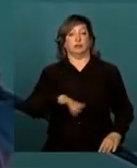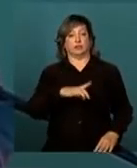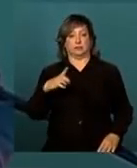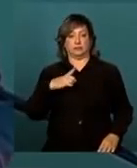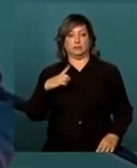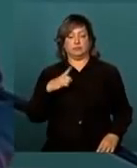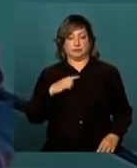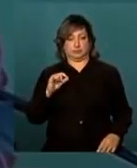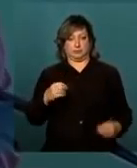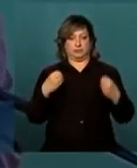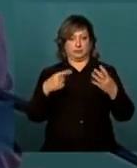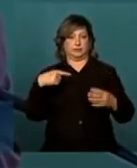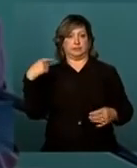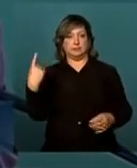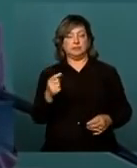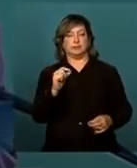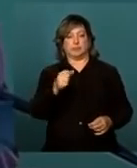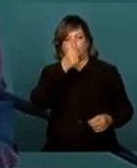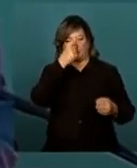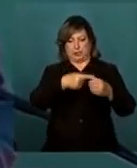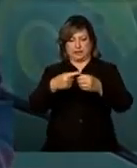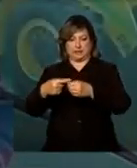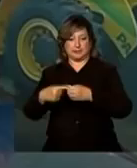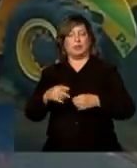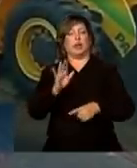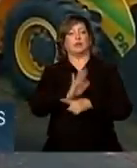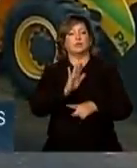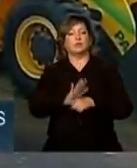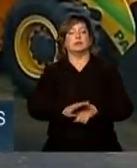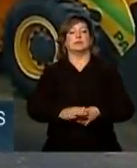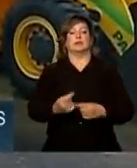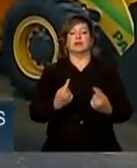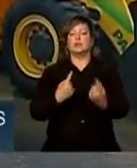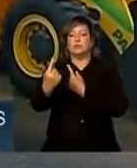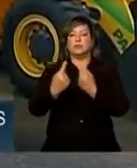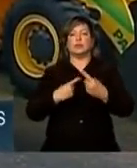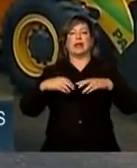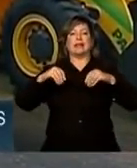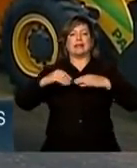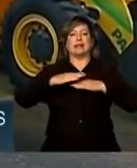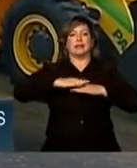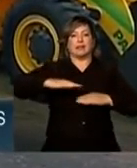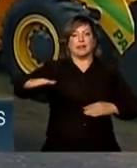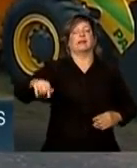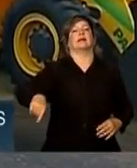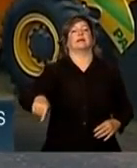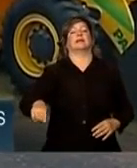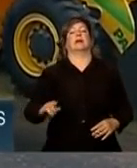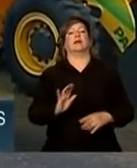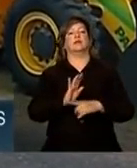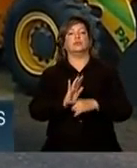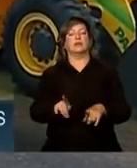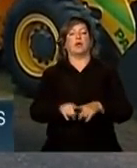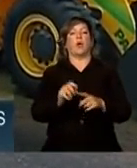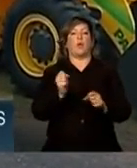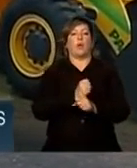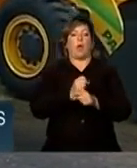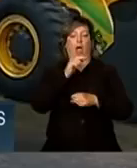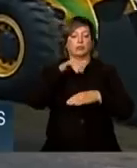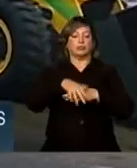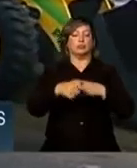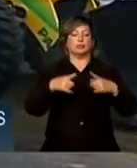os municípios de capacidade de cuidar das estradas vicinais e fazer também obras hídricas na região do semiárido para